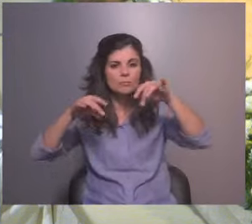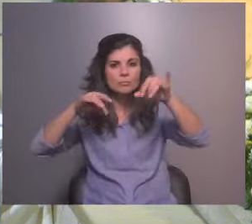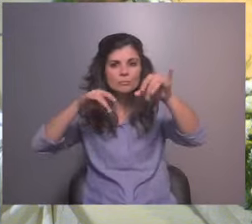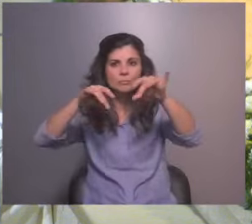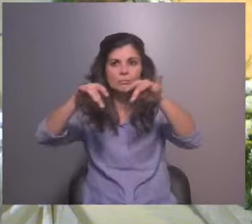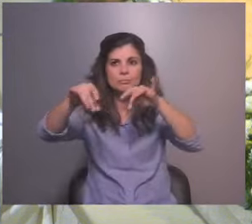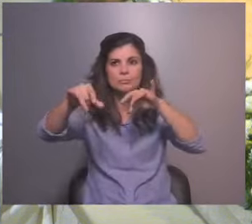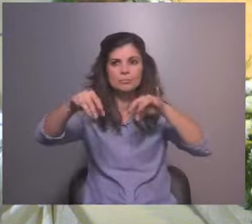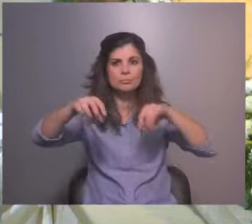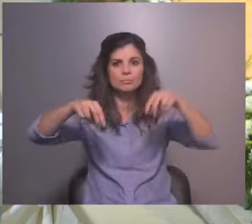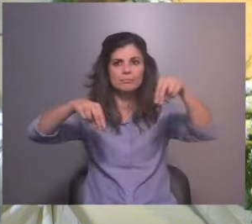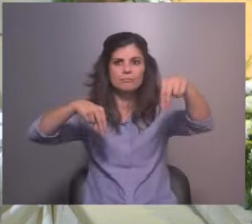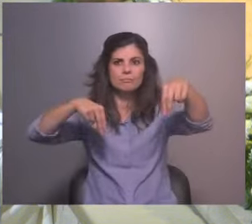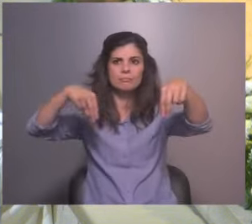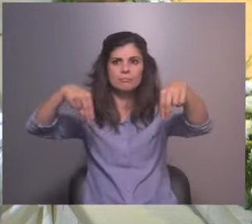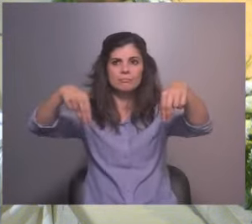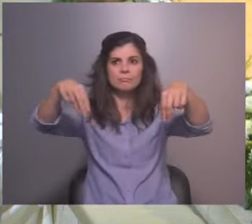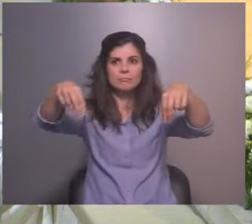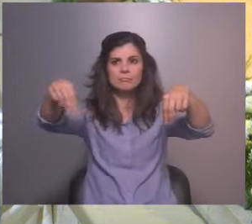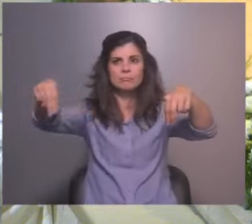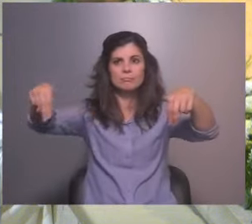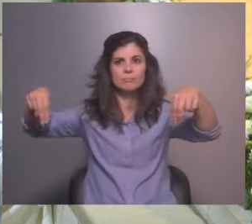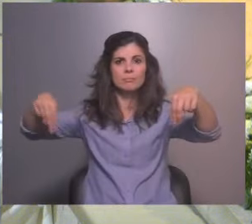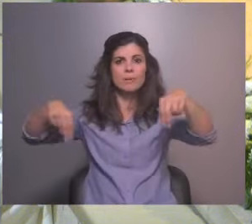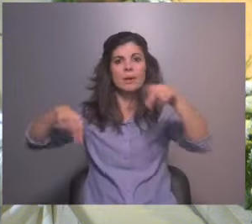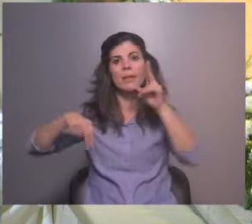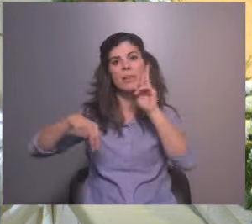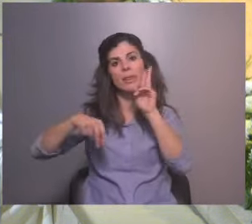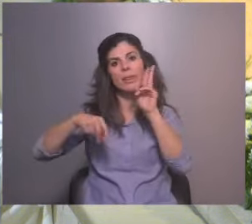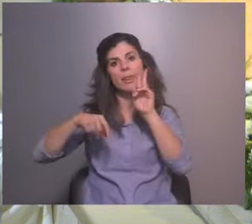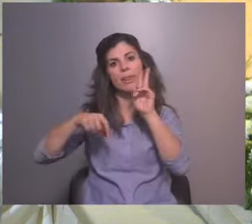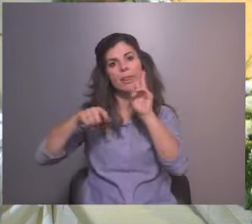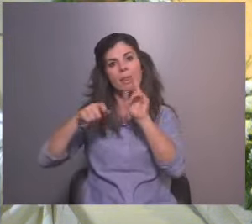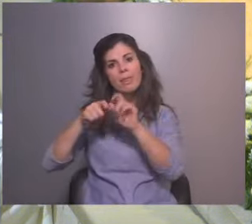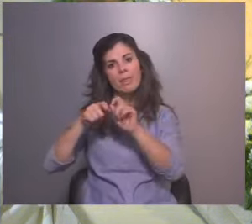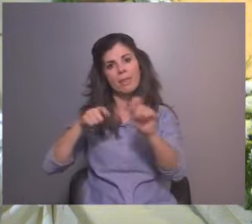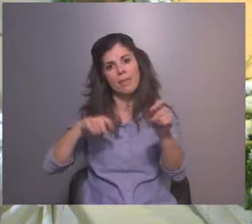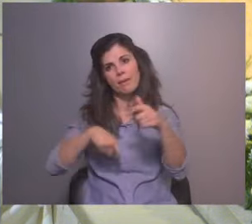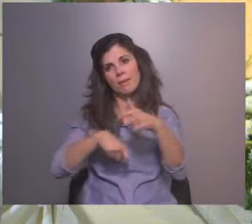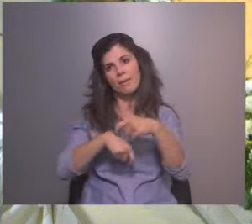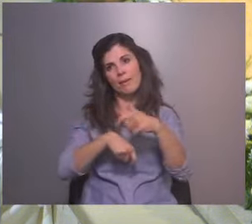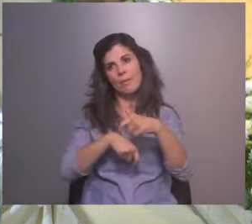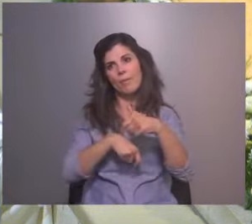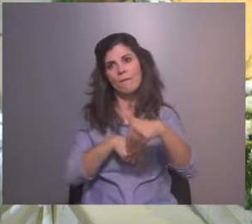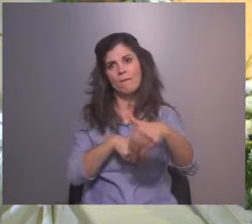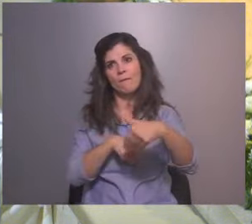Vamos fazer silêncio no nosso coração,